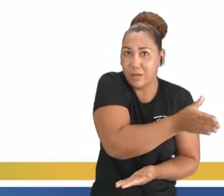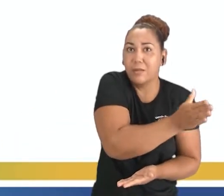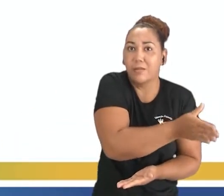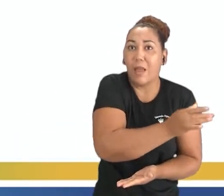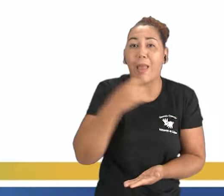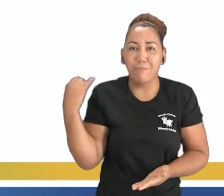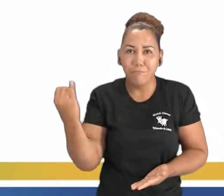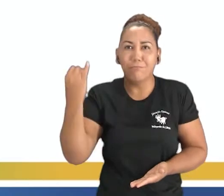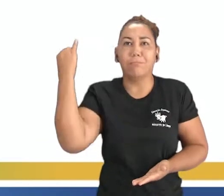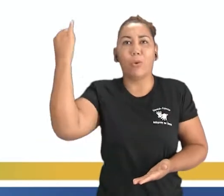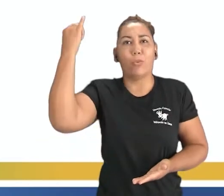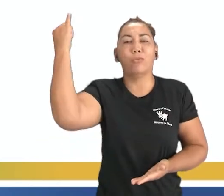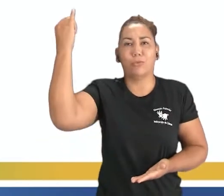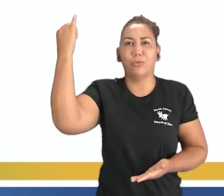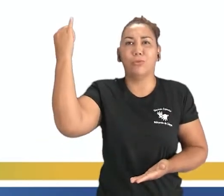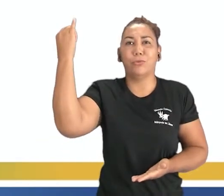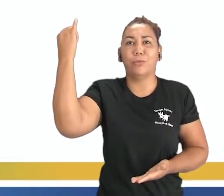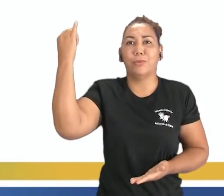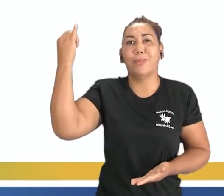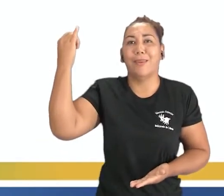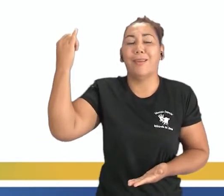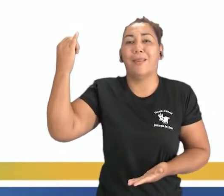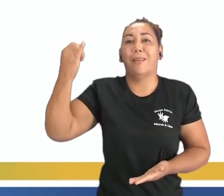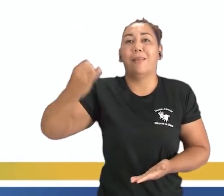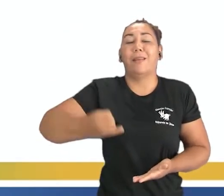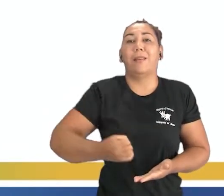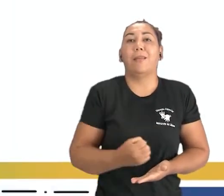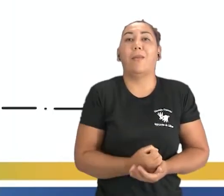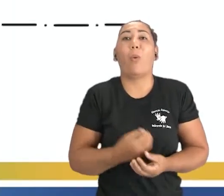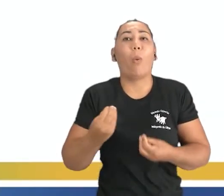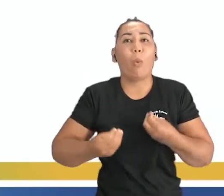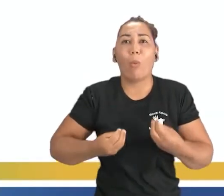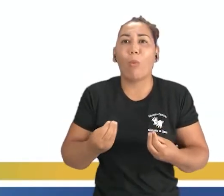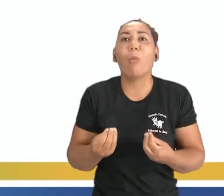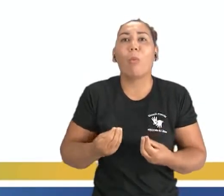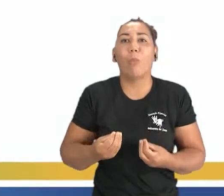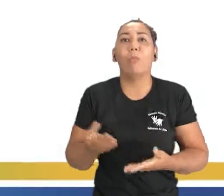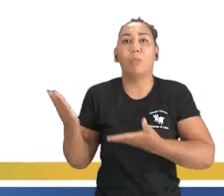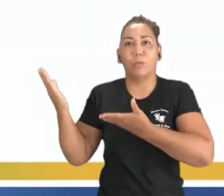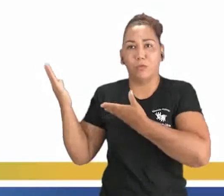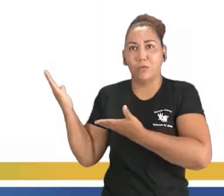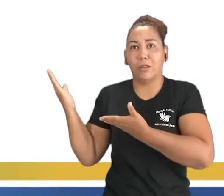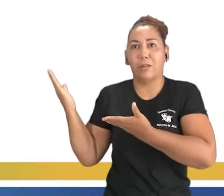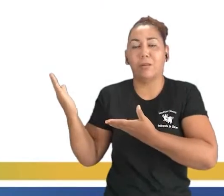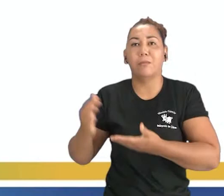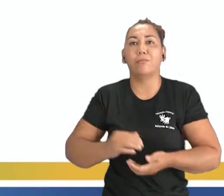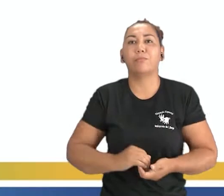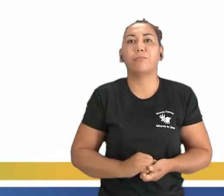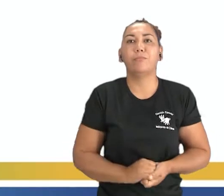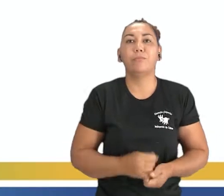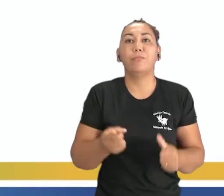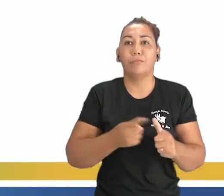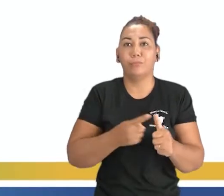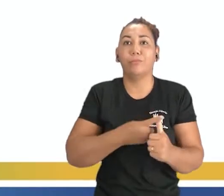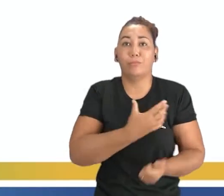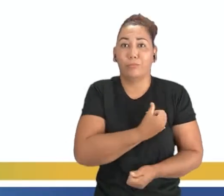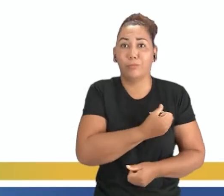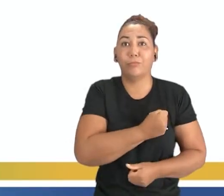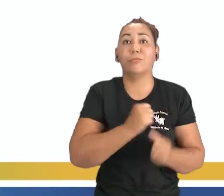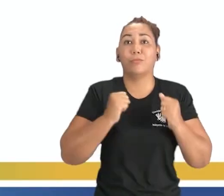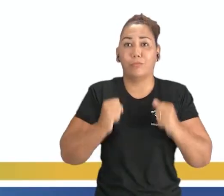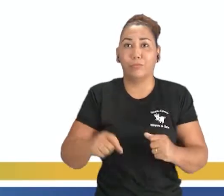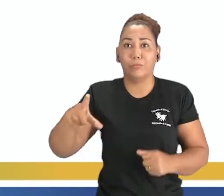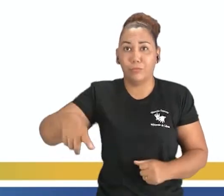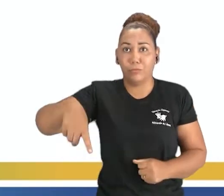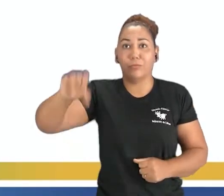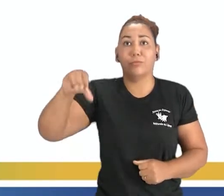Isso é importante aí a gente frisar, como a gente vai ver aí a seguir. Então, o primeiro algarismo, ele pode ser